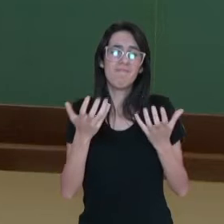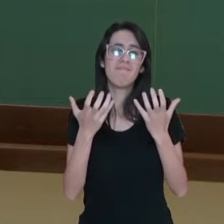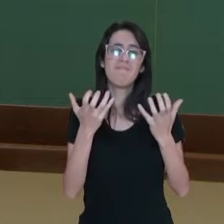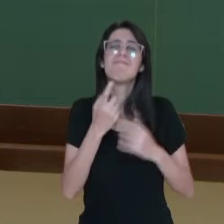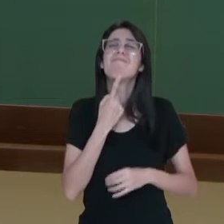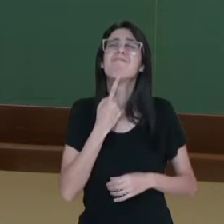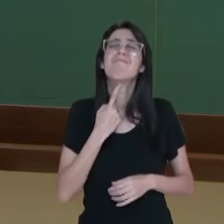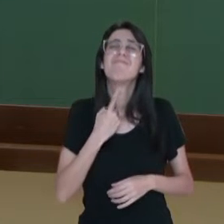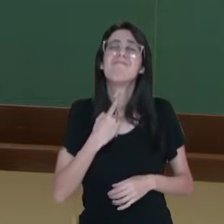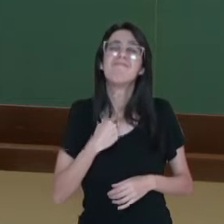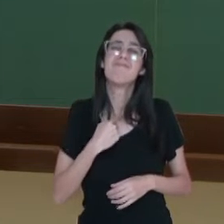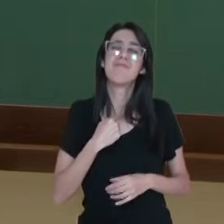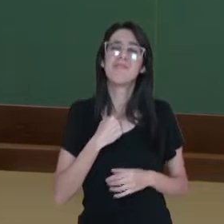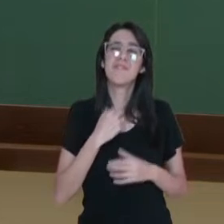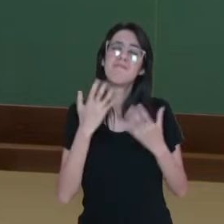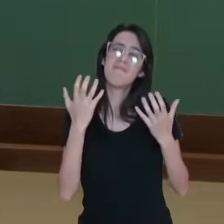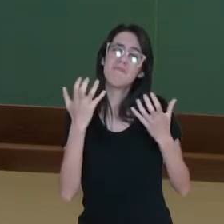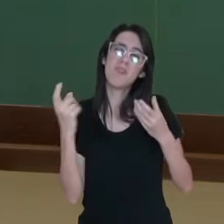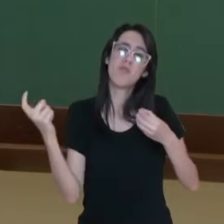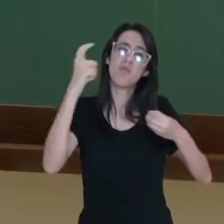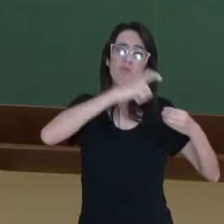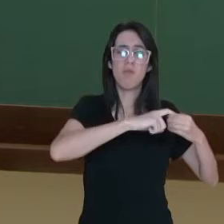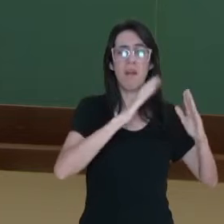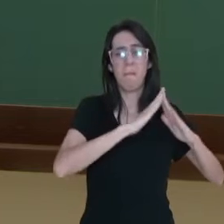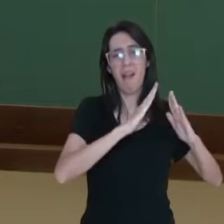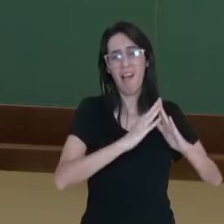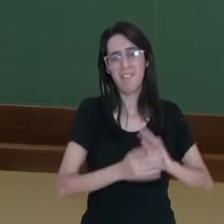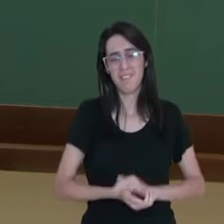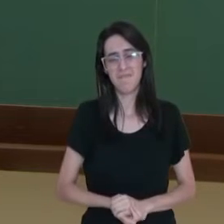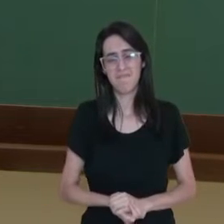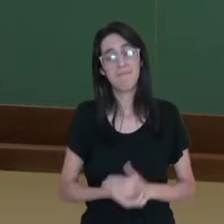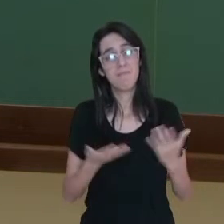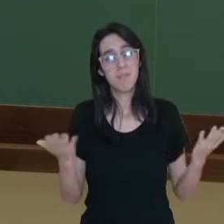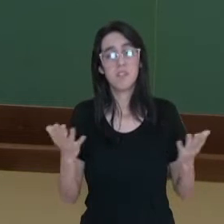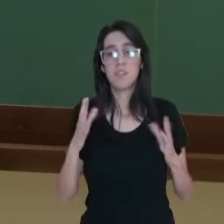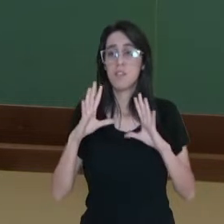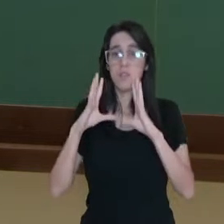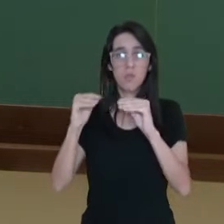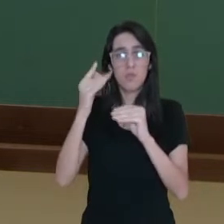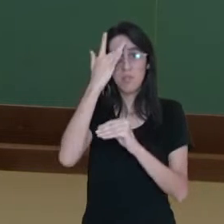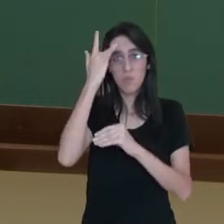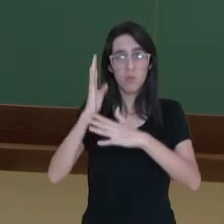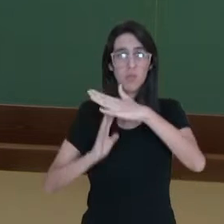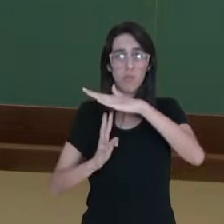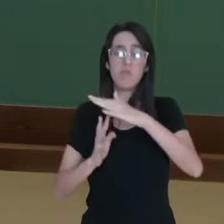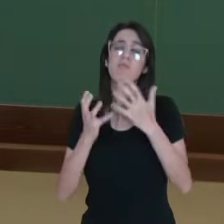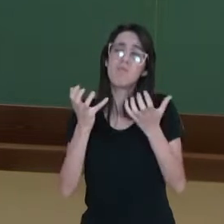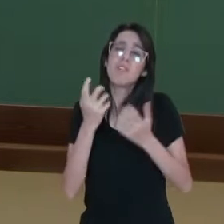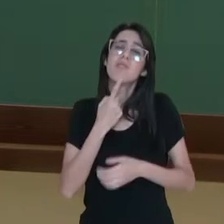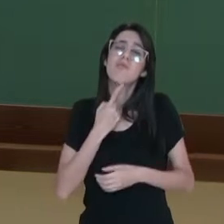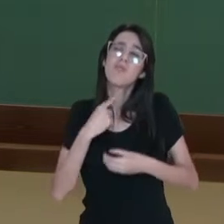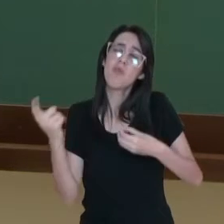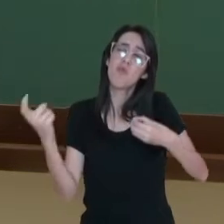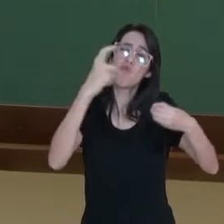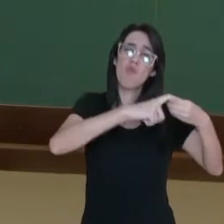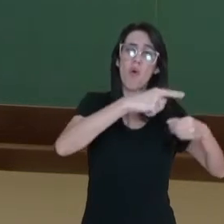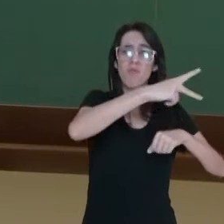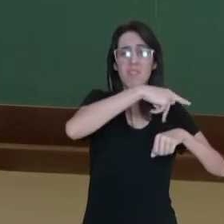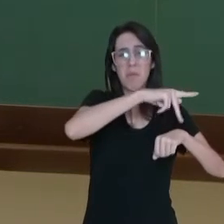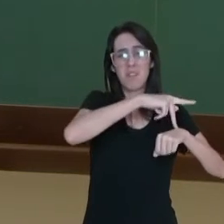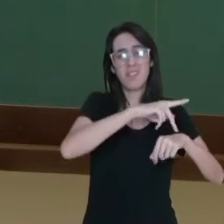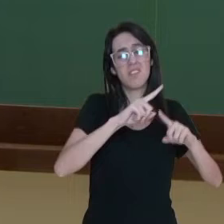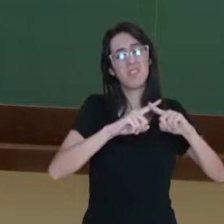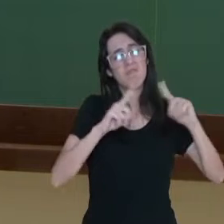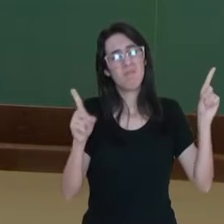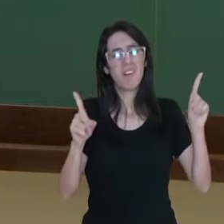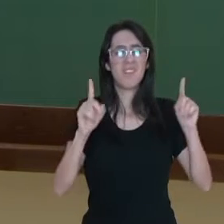é voltar para casa. Então, claro que todo refugiado tem vontade de voltar para o seu país, mas por conta